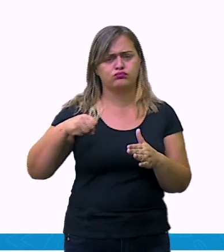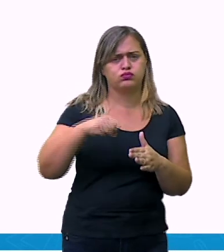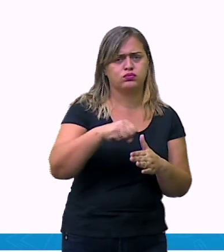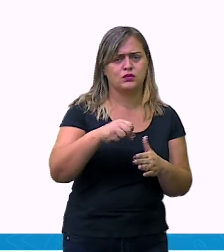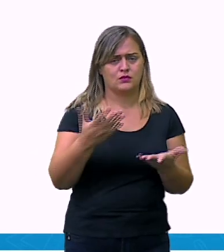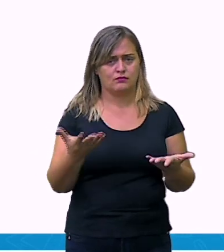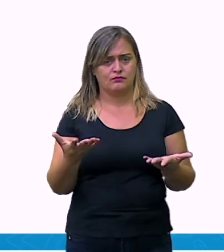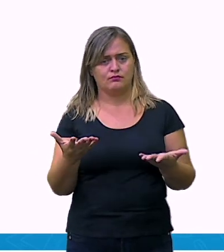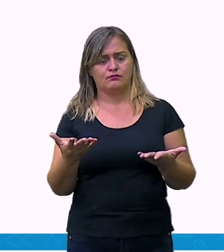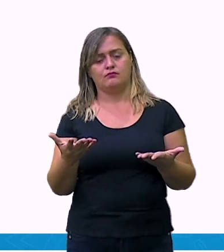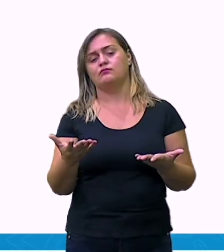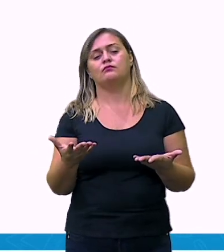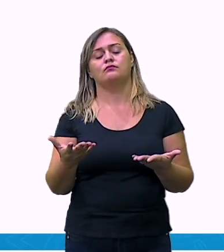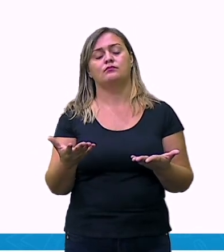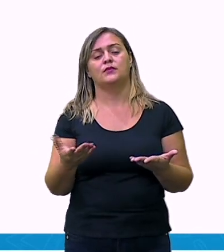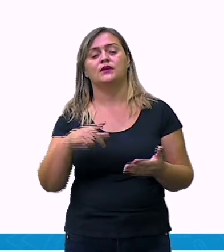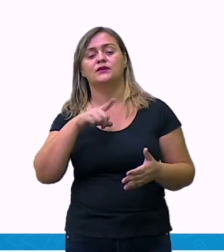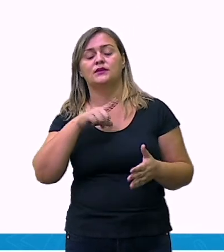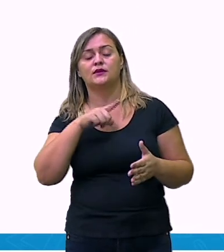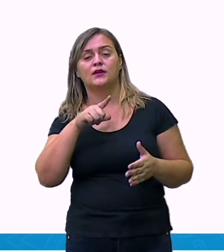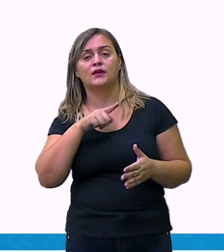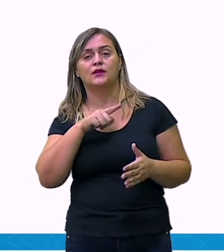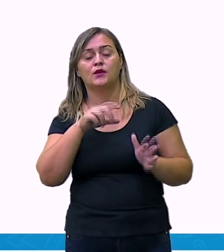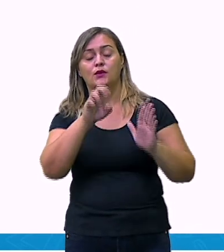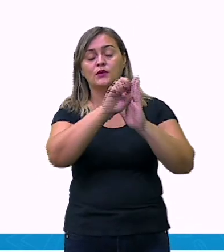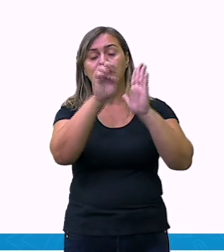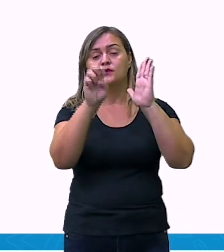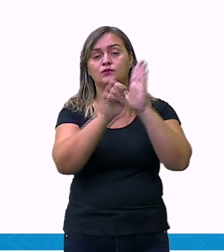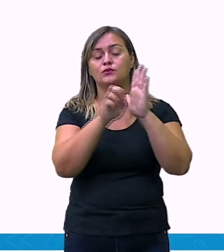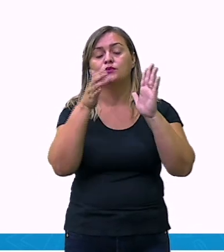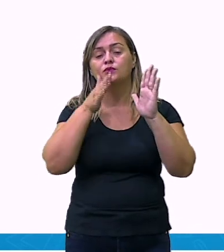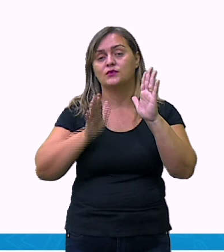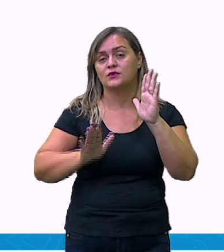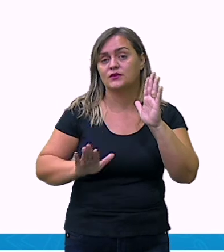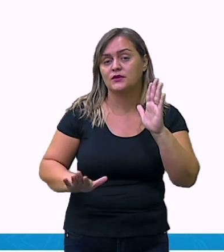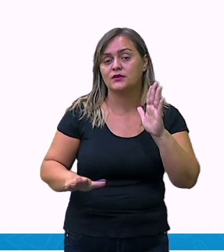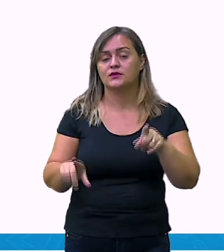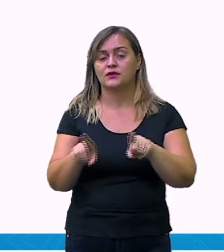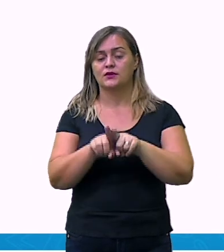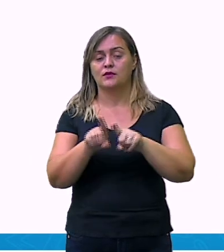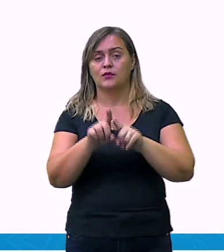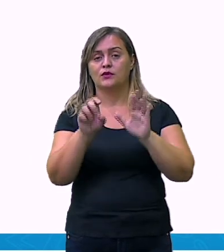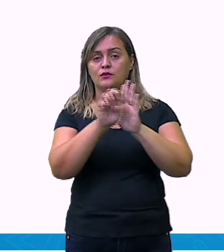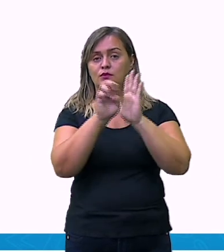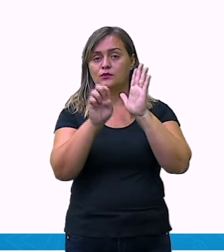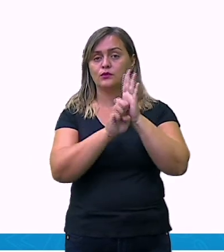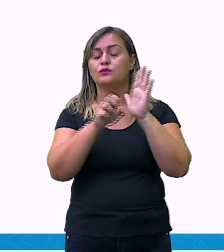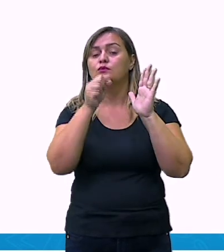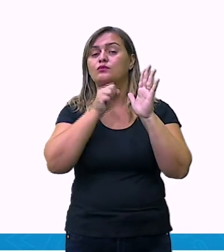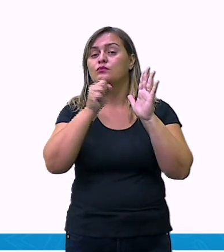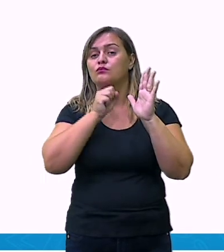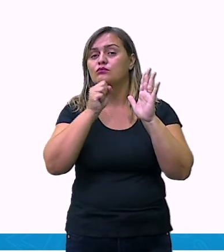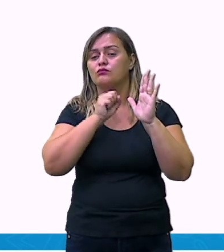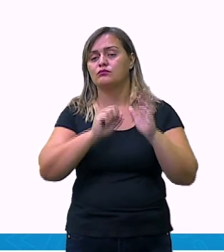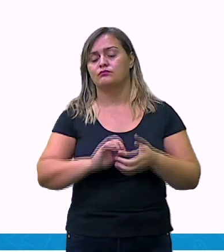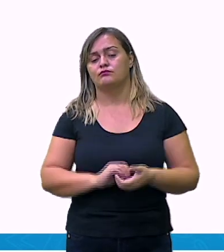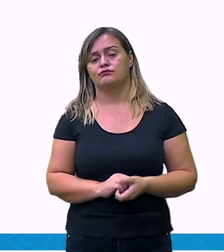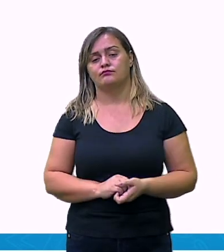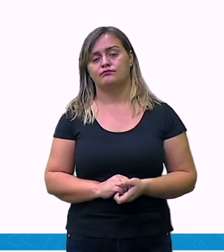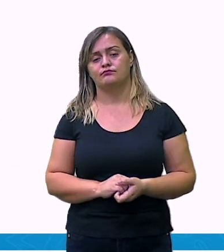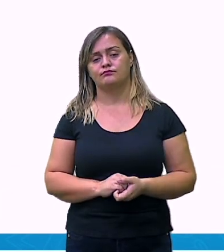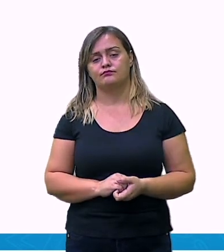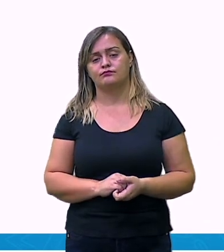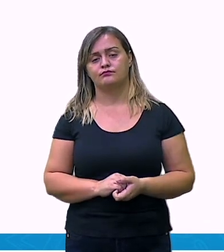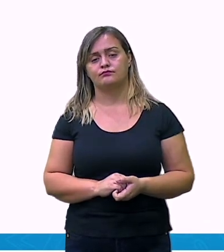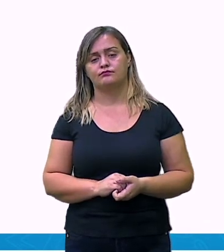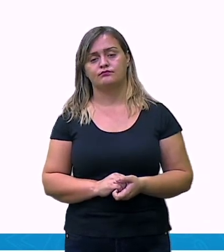crianças, Declaração Universal dos Direitos das Crianças, e também o Estatuto do Idoso. E por último,